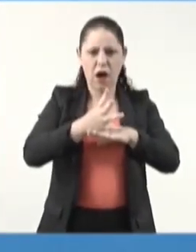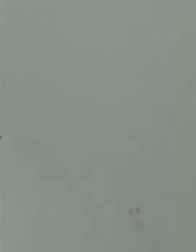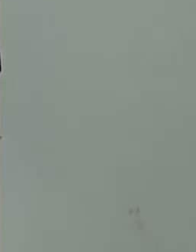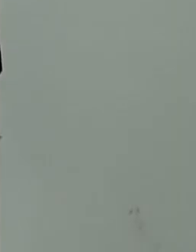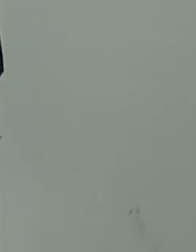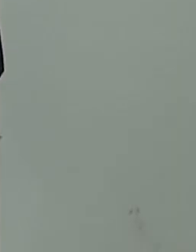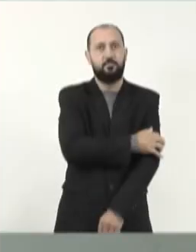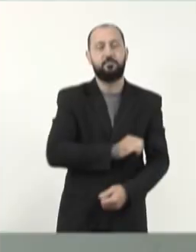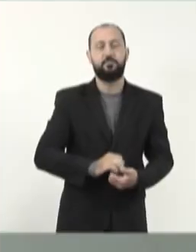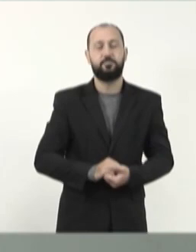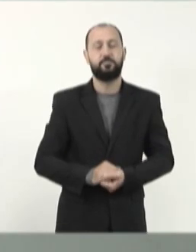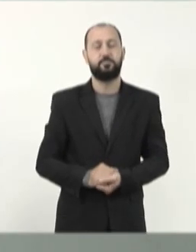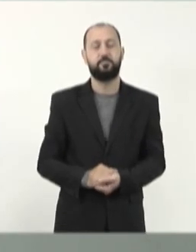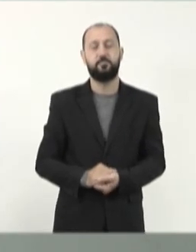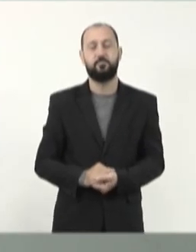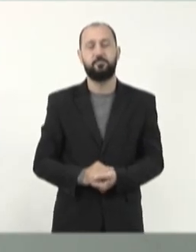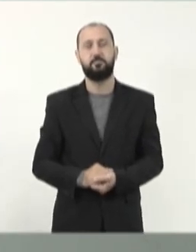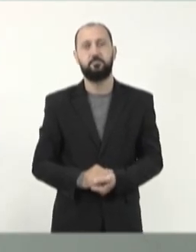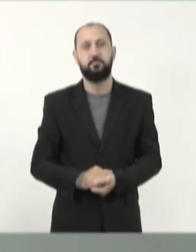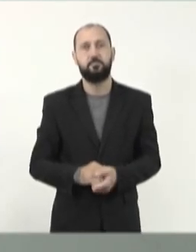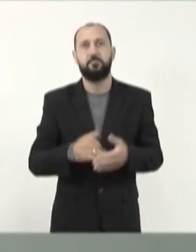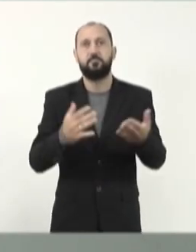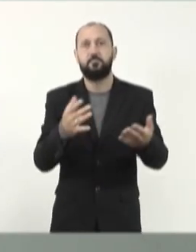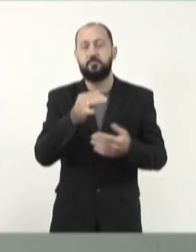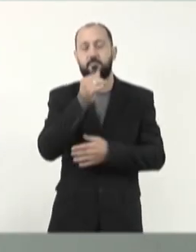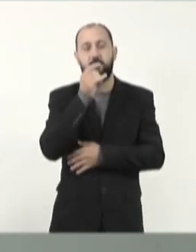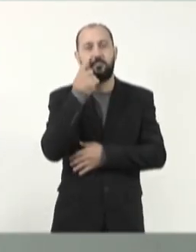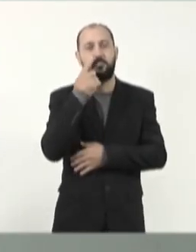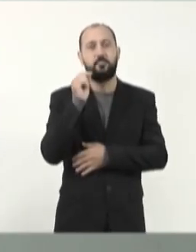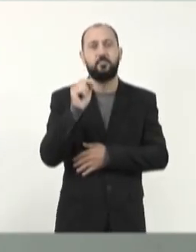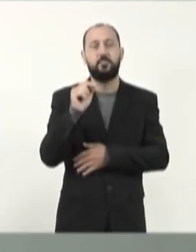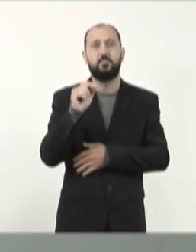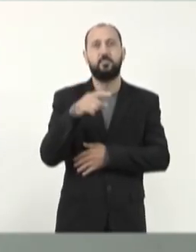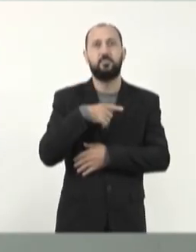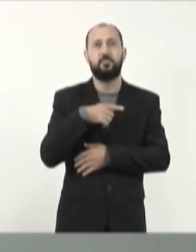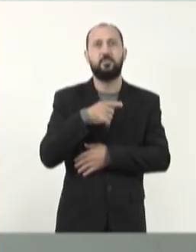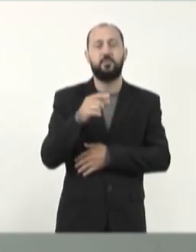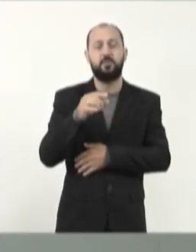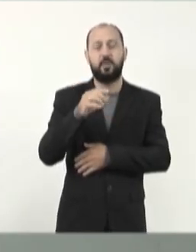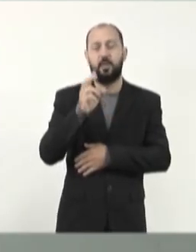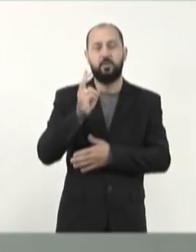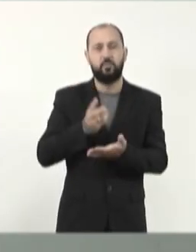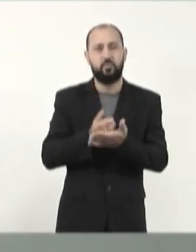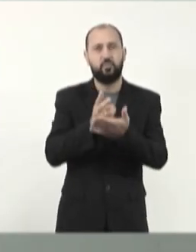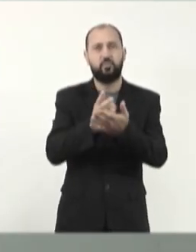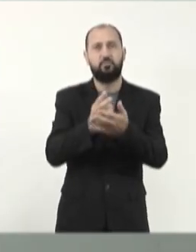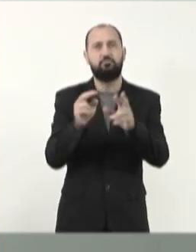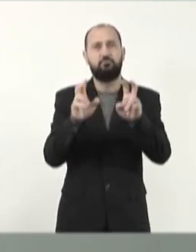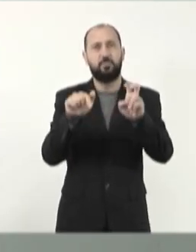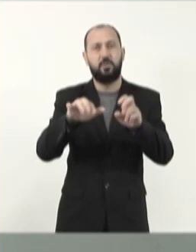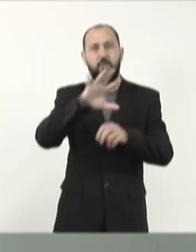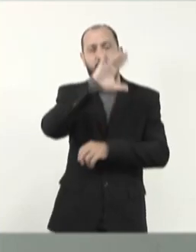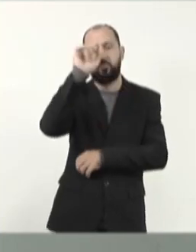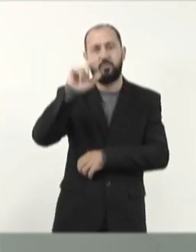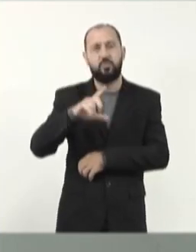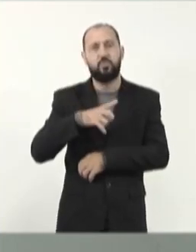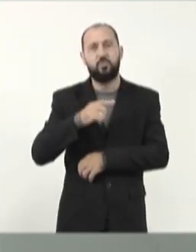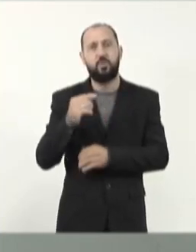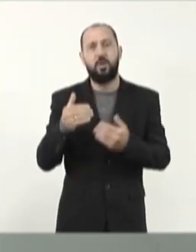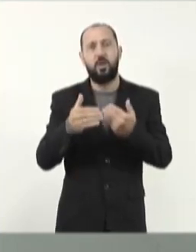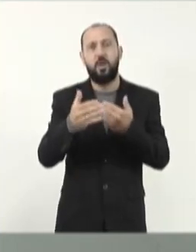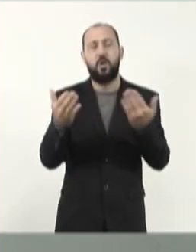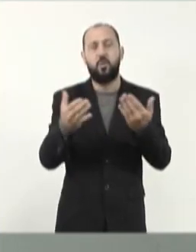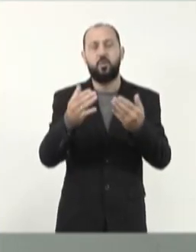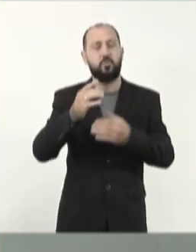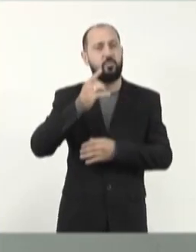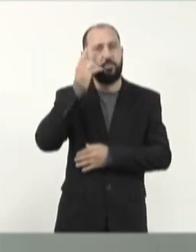paraguaio. Pois é, o abigeato, né, é uma situação ainda que persiste, em especial no interior de Mato Grosso do Sul. Então agora,